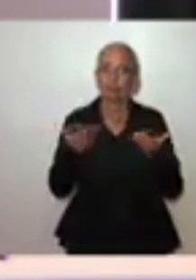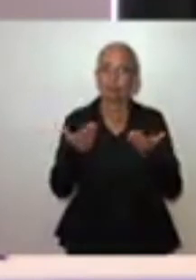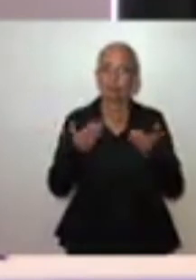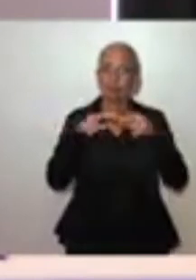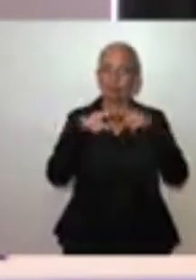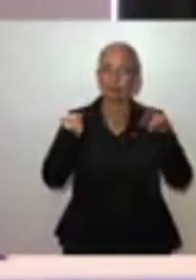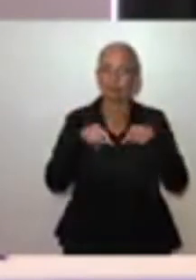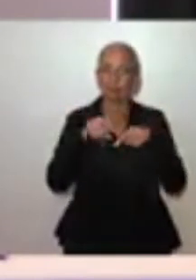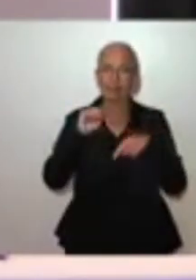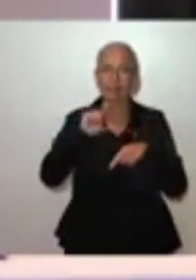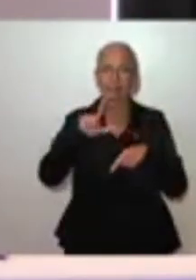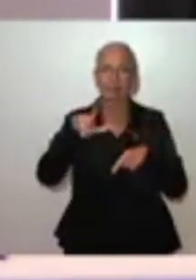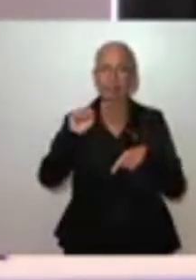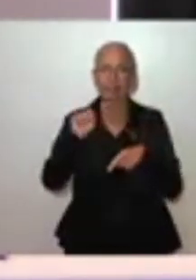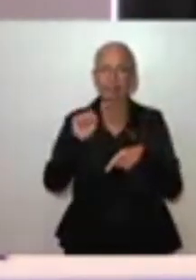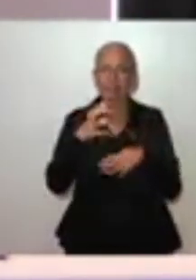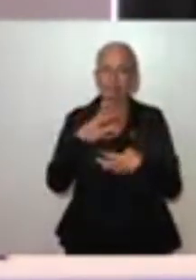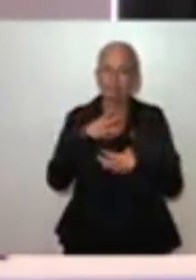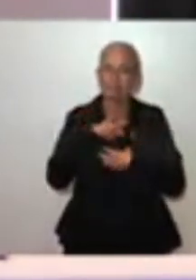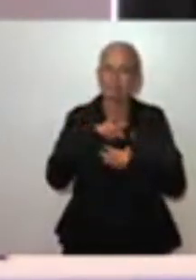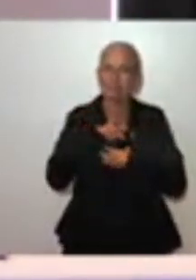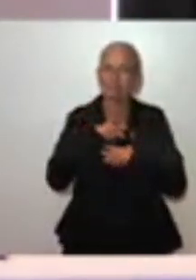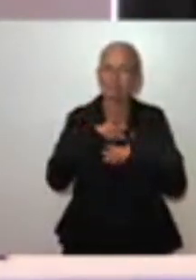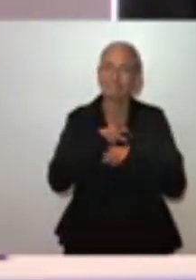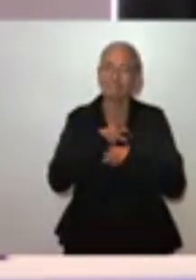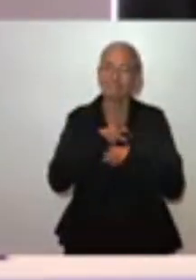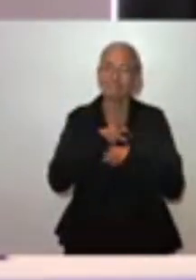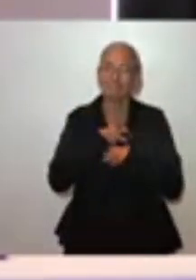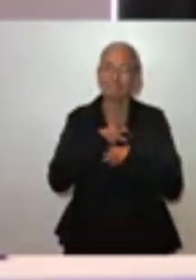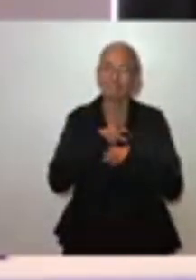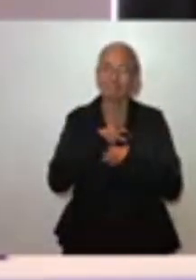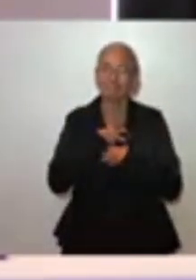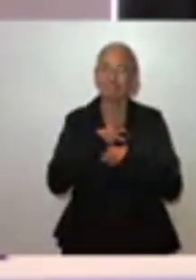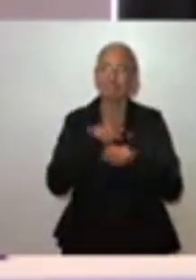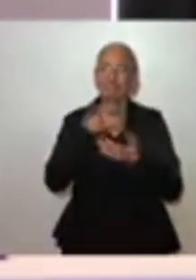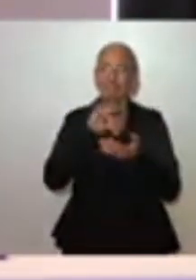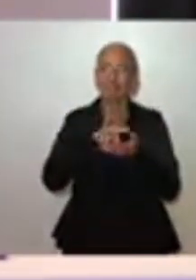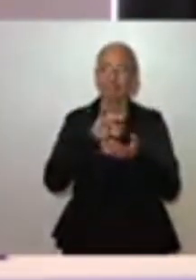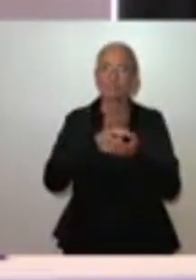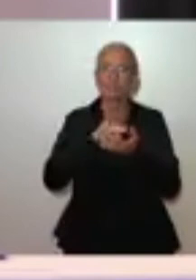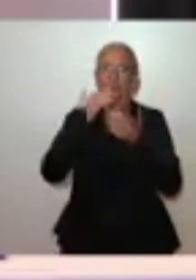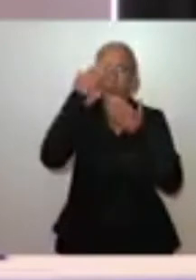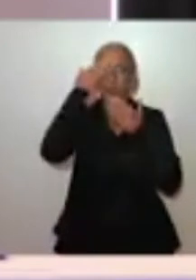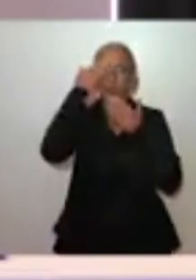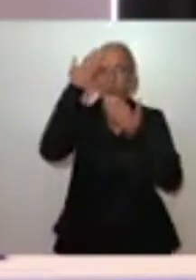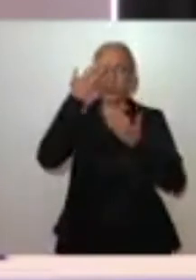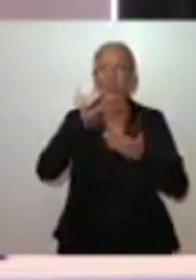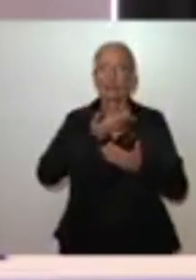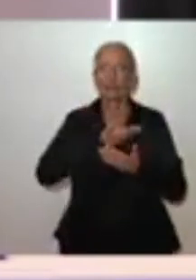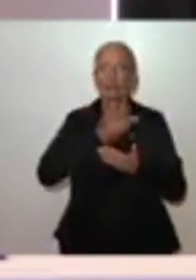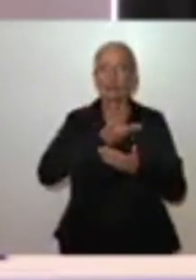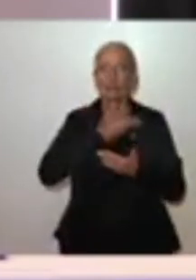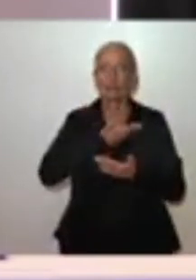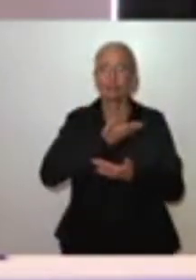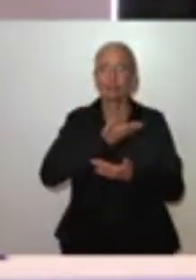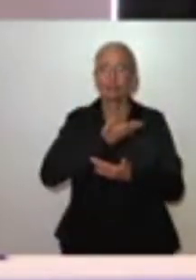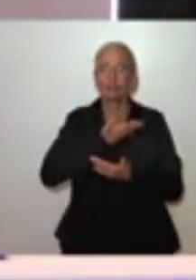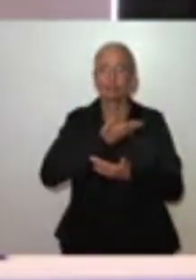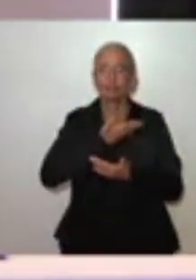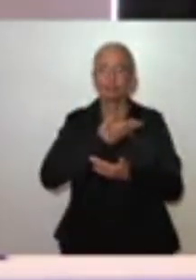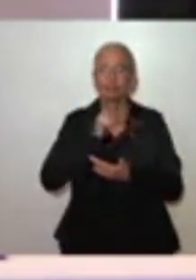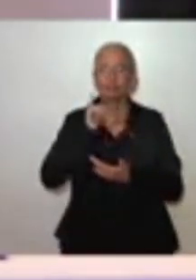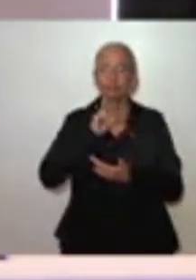eu vou levar comigo e eu queria agradecer o meu querido amigo Zé muitos Pinheiros